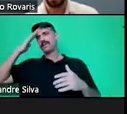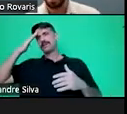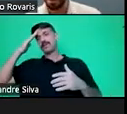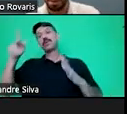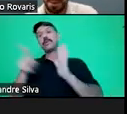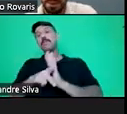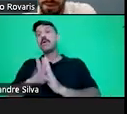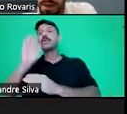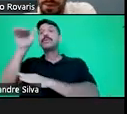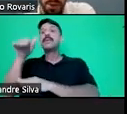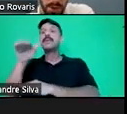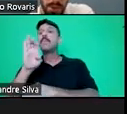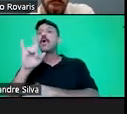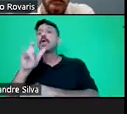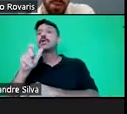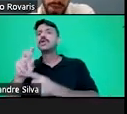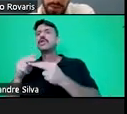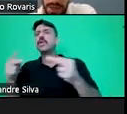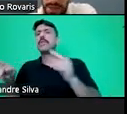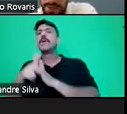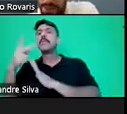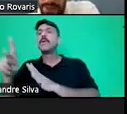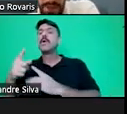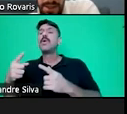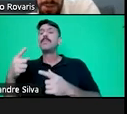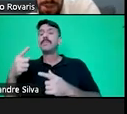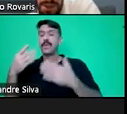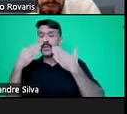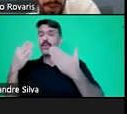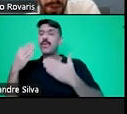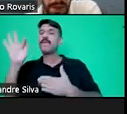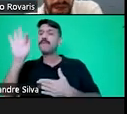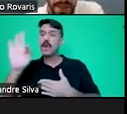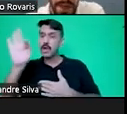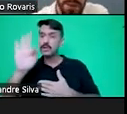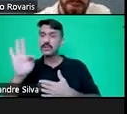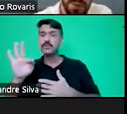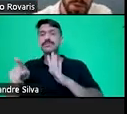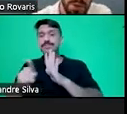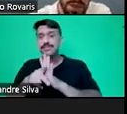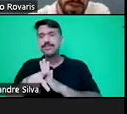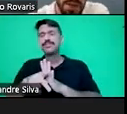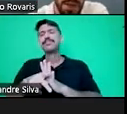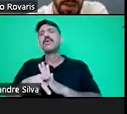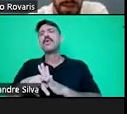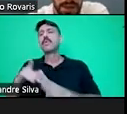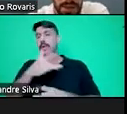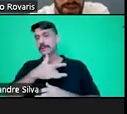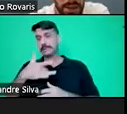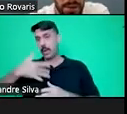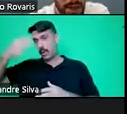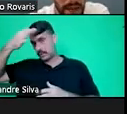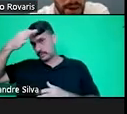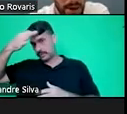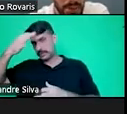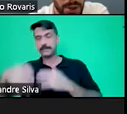por trás desses fenótipos relacionados à saúde mental. E essa é uma metodologia bastante